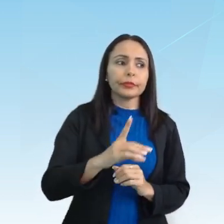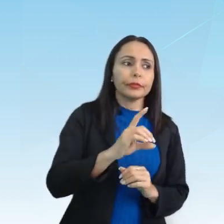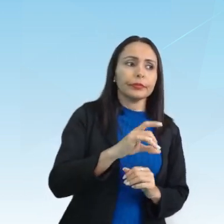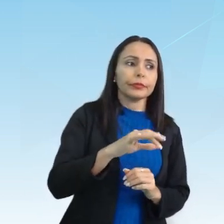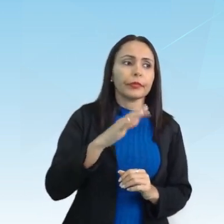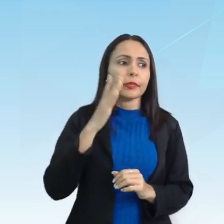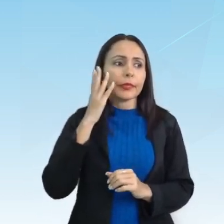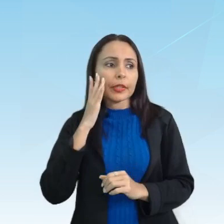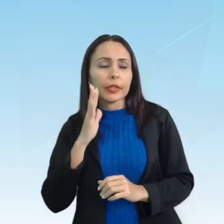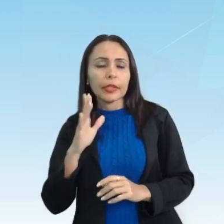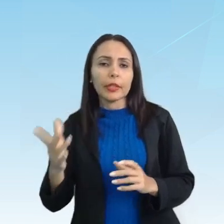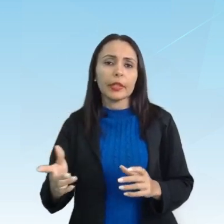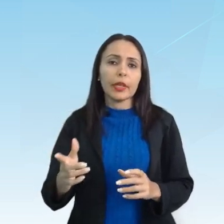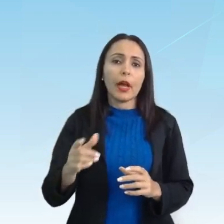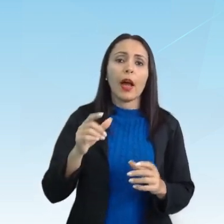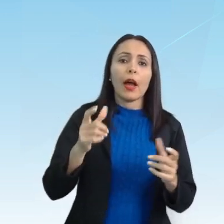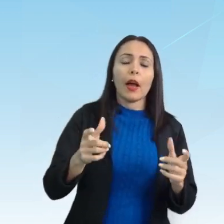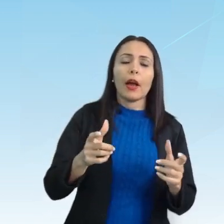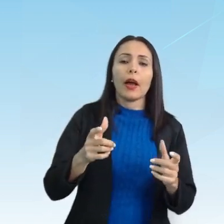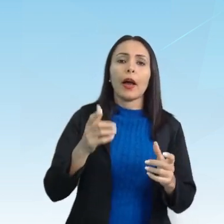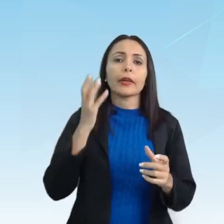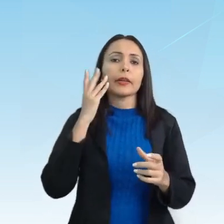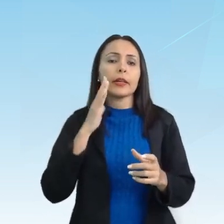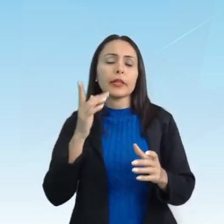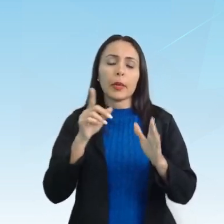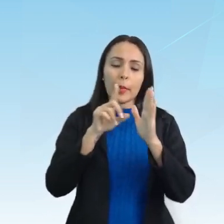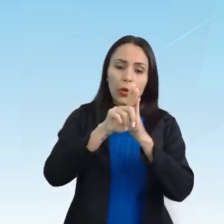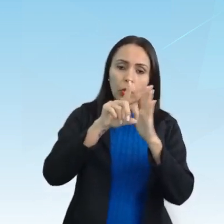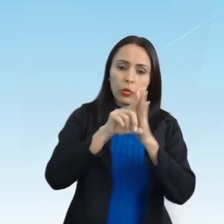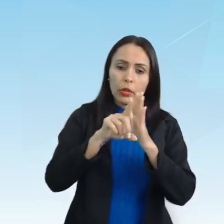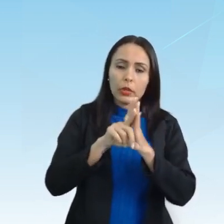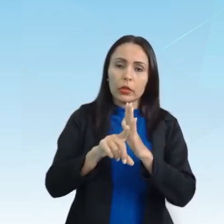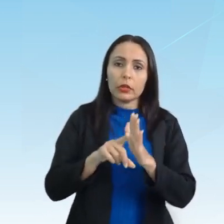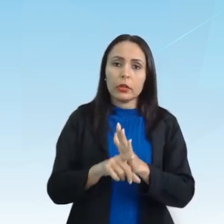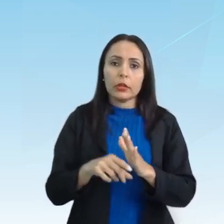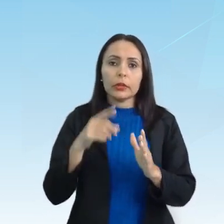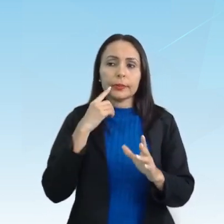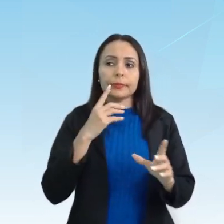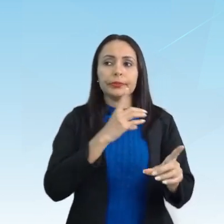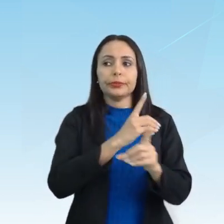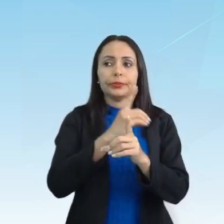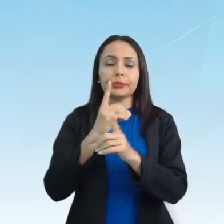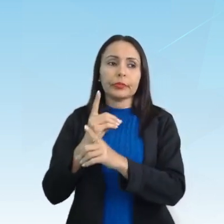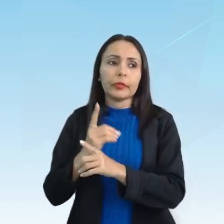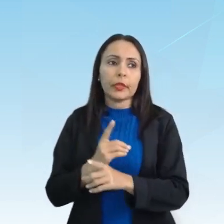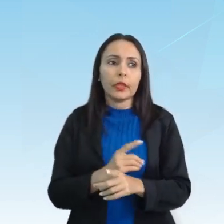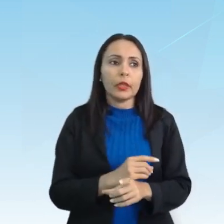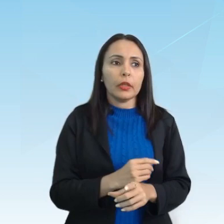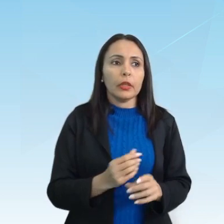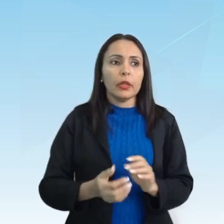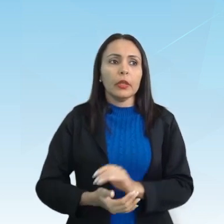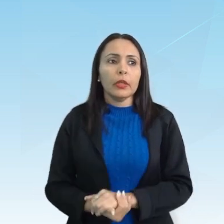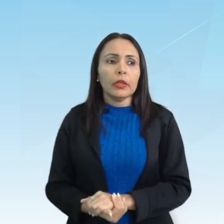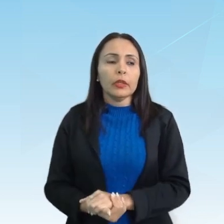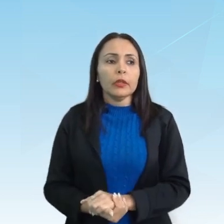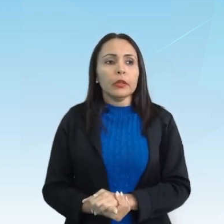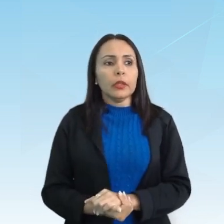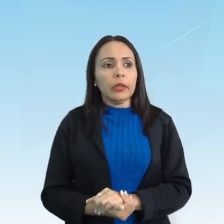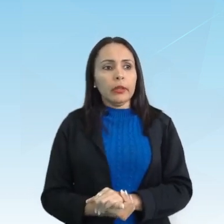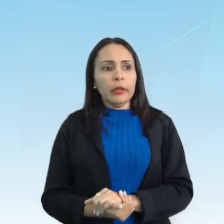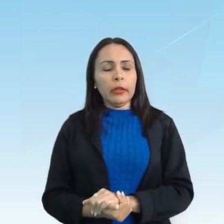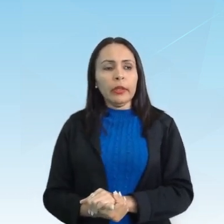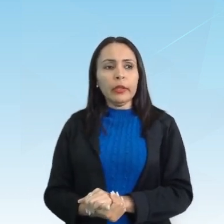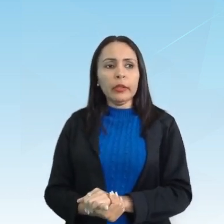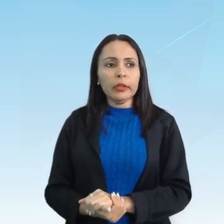quem, a quem? Essas perguntinhas, nós encontramos justamente a questão de quê? A questão